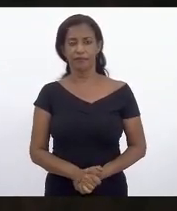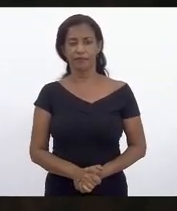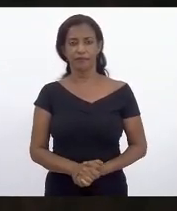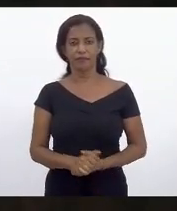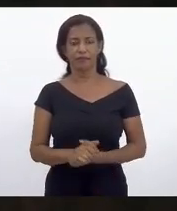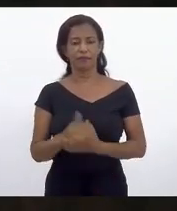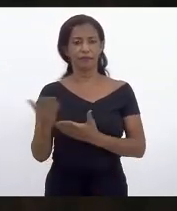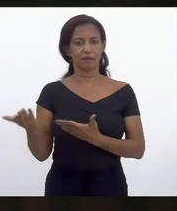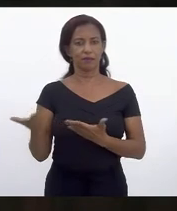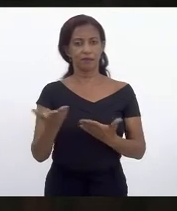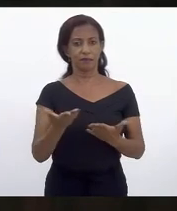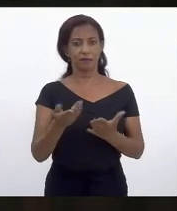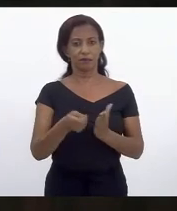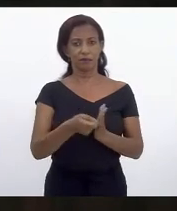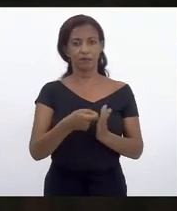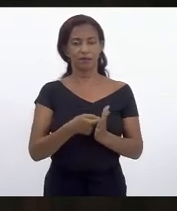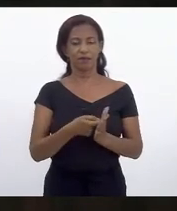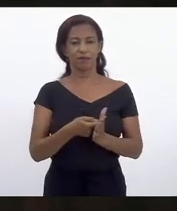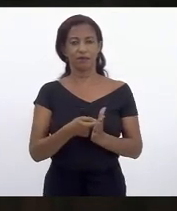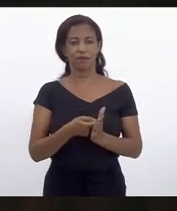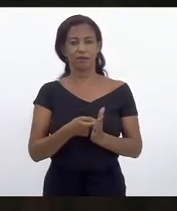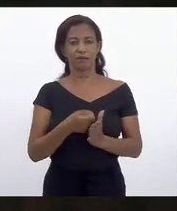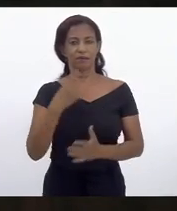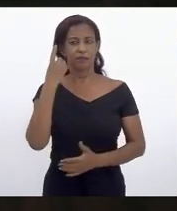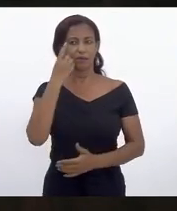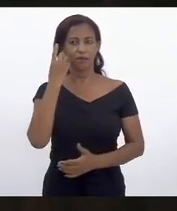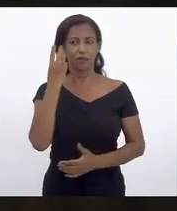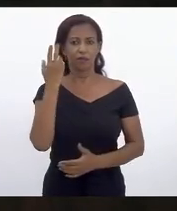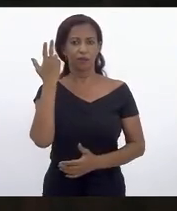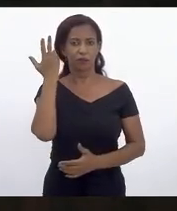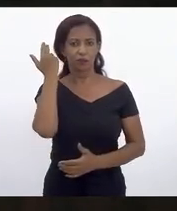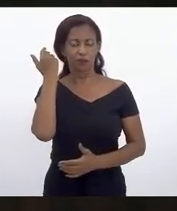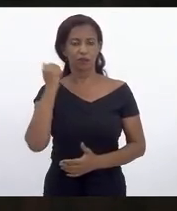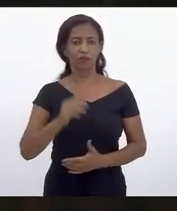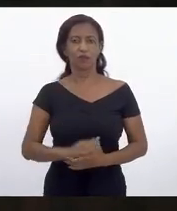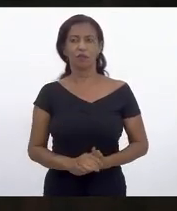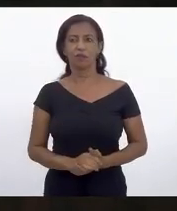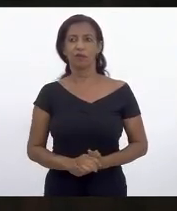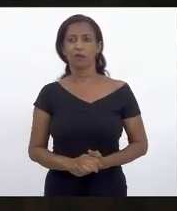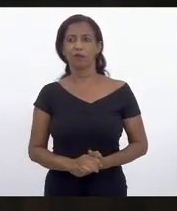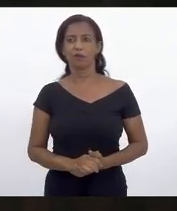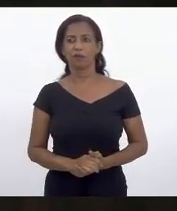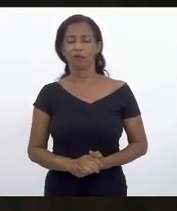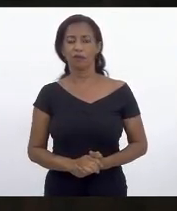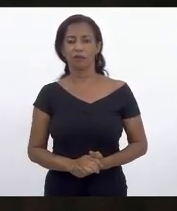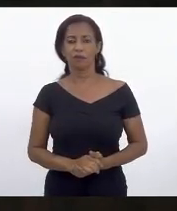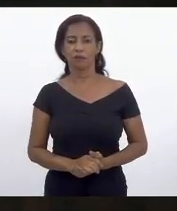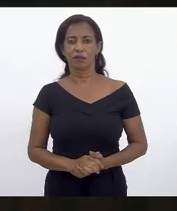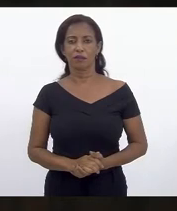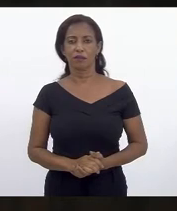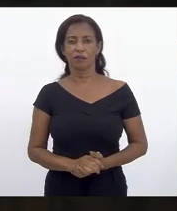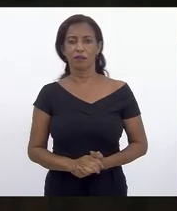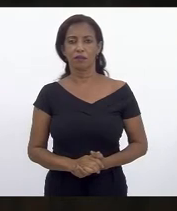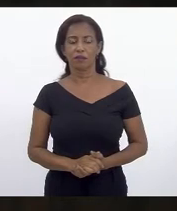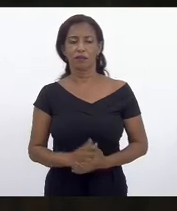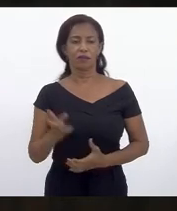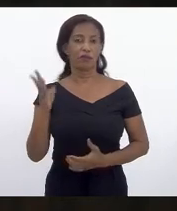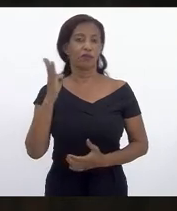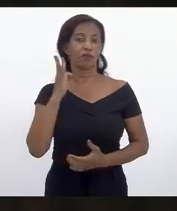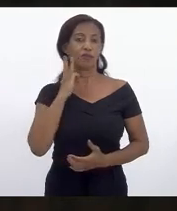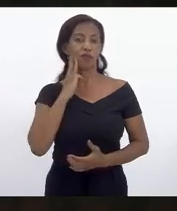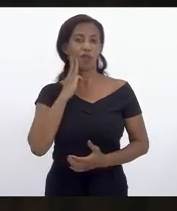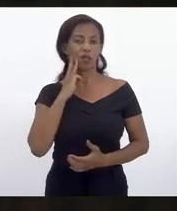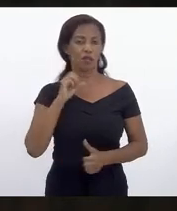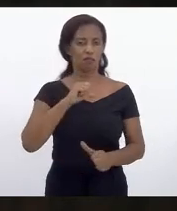Próximo orador inscrito é o nobre deputado Eliomar Coelho. Próximo orador inscrito é o nobre deputado Valdec Carneiro.